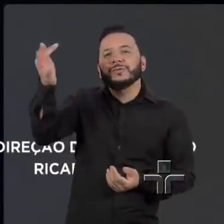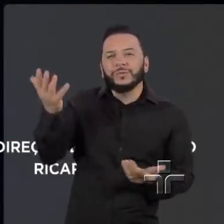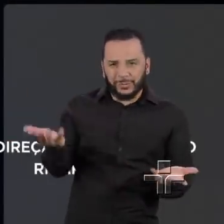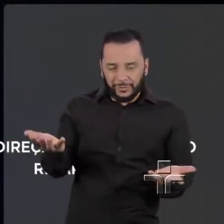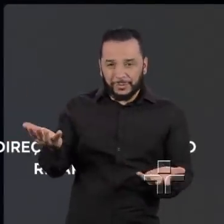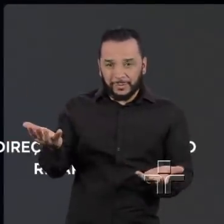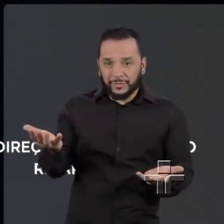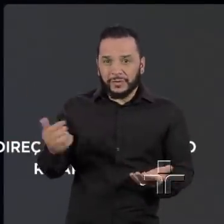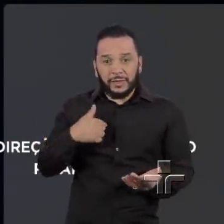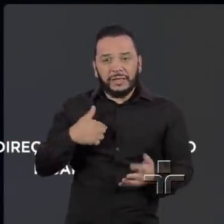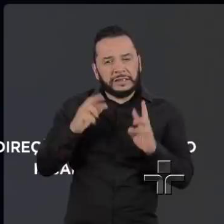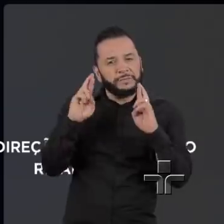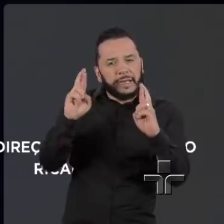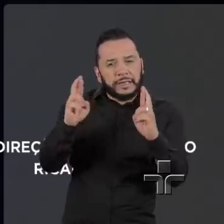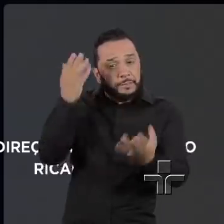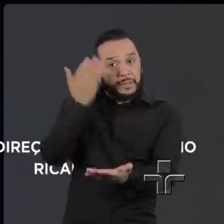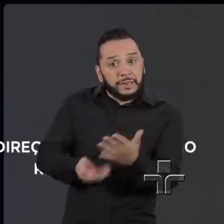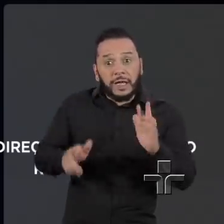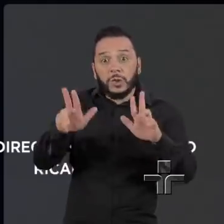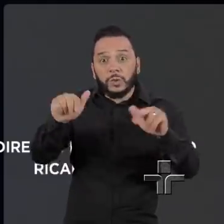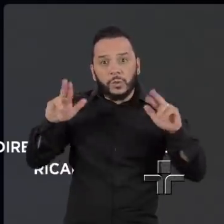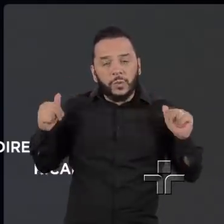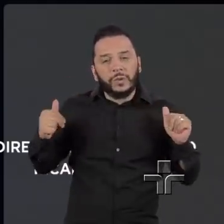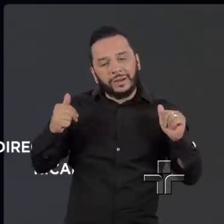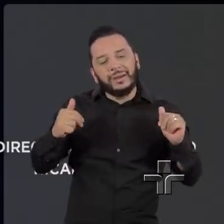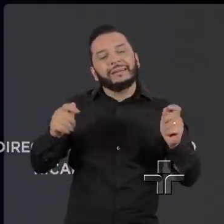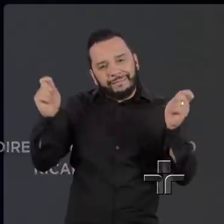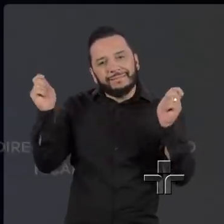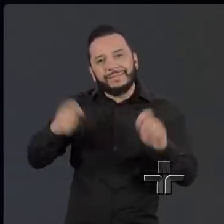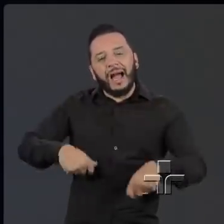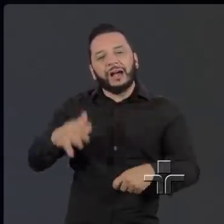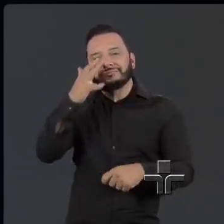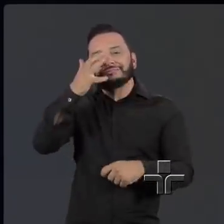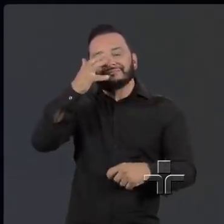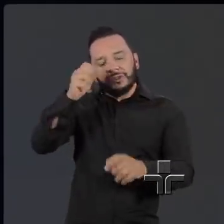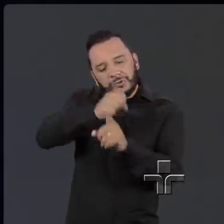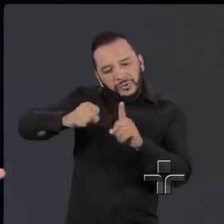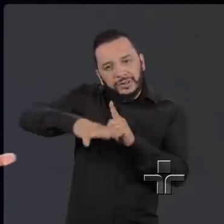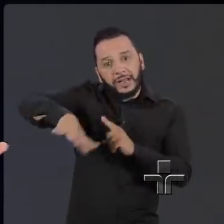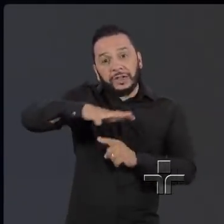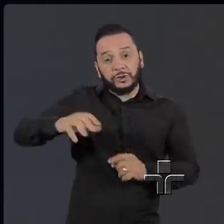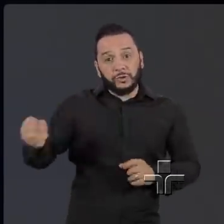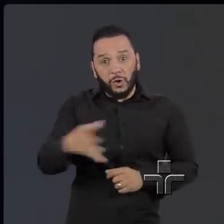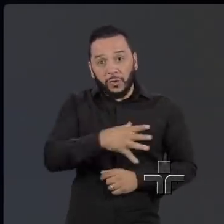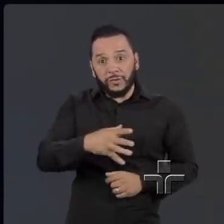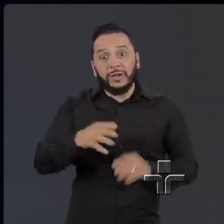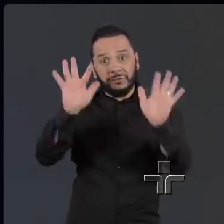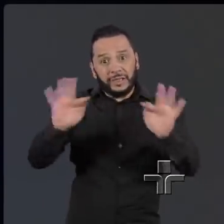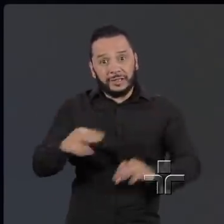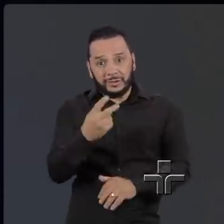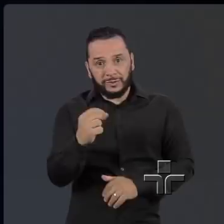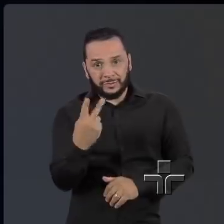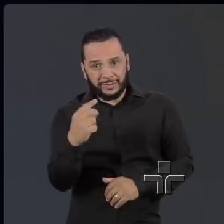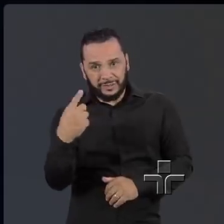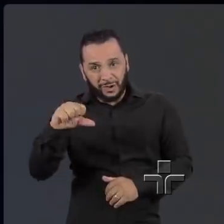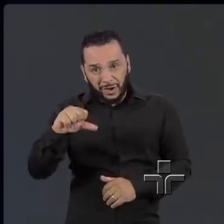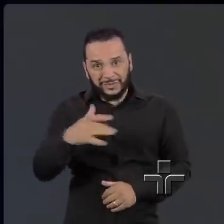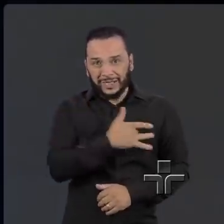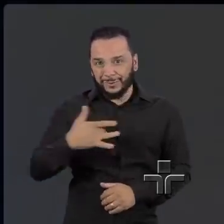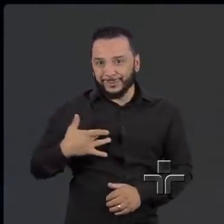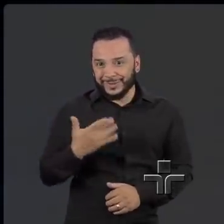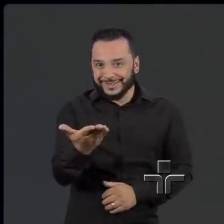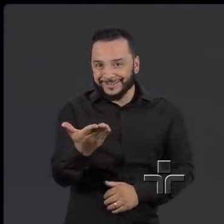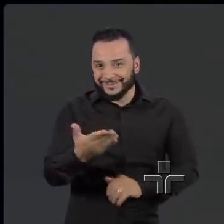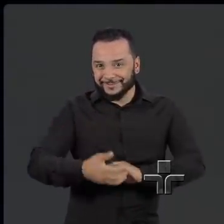e nunca perder a esperança de encontrar um admirável mundo novo. Feliz 2019 e saúde!